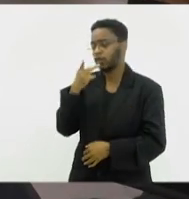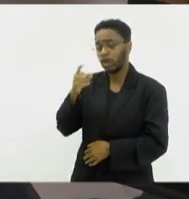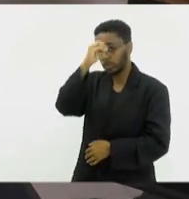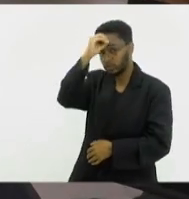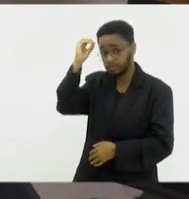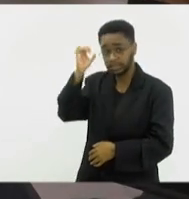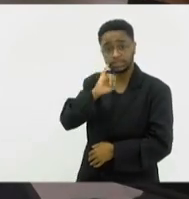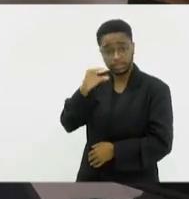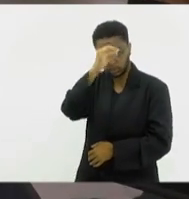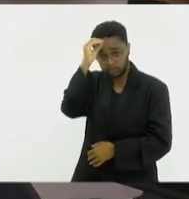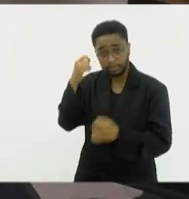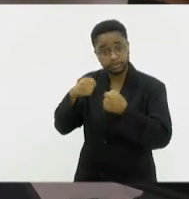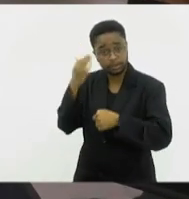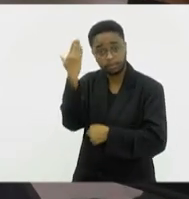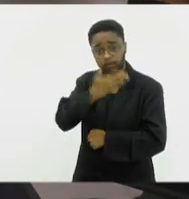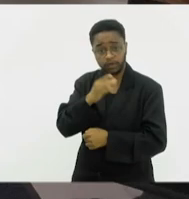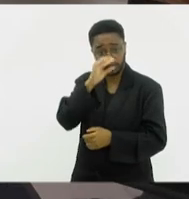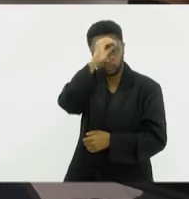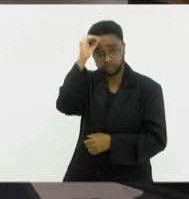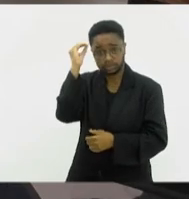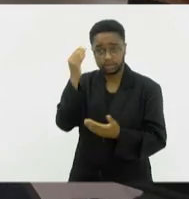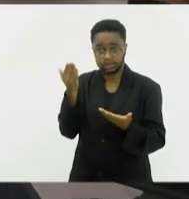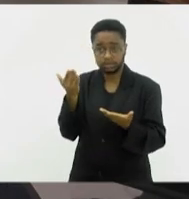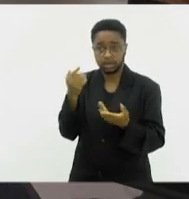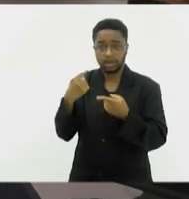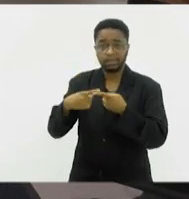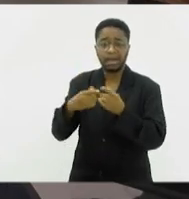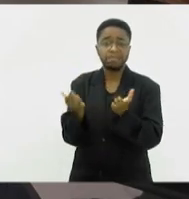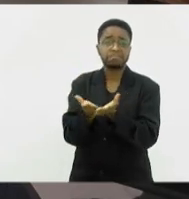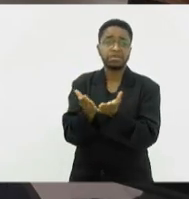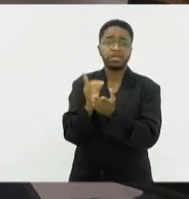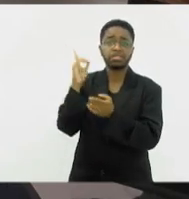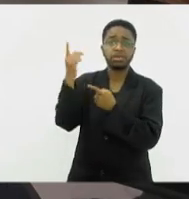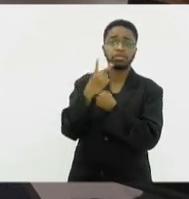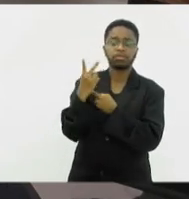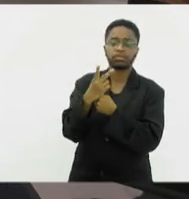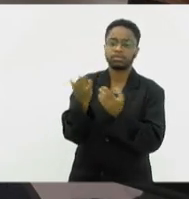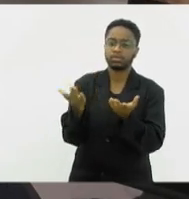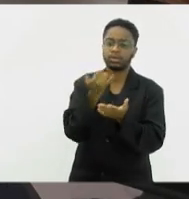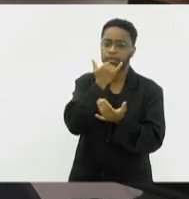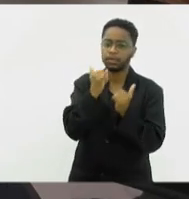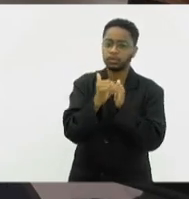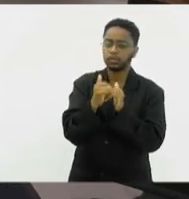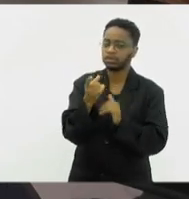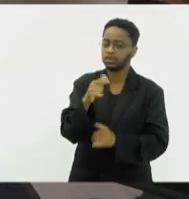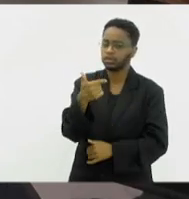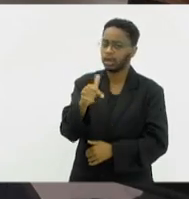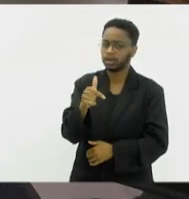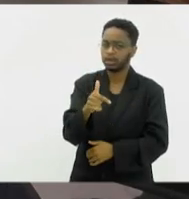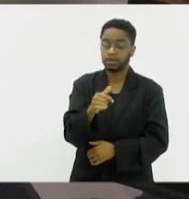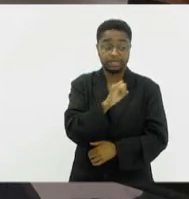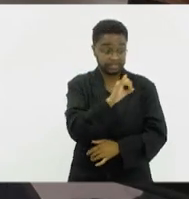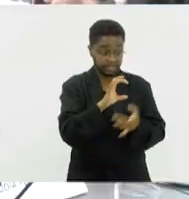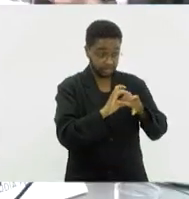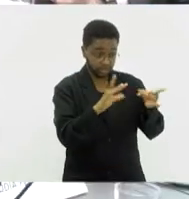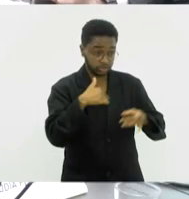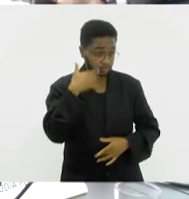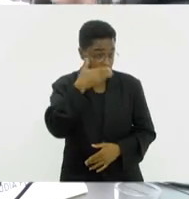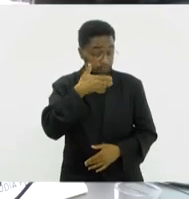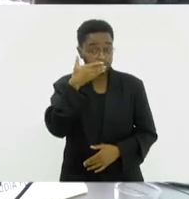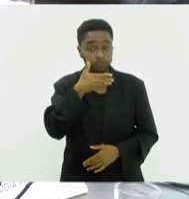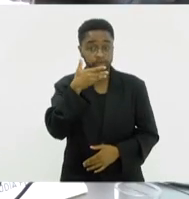inocente, ele tem que provar a inocência dele. Não é que deputado, vir na Bíblia e falar, ah, Deus, Vossa Excelência, me perdoou. Não existe isso. Se me permite uma parte.